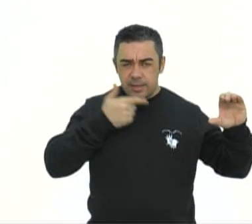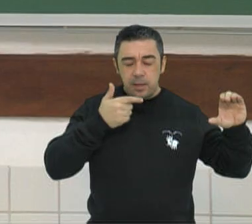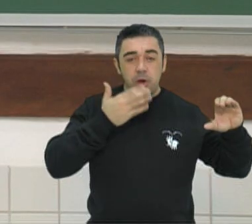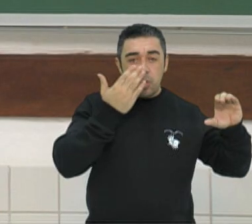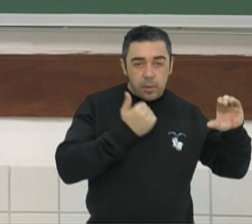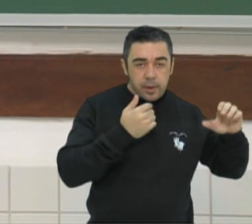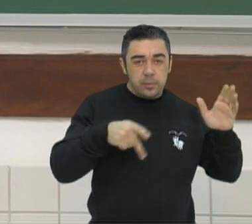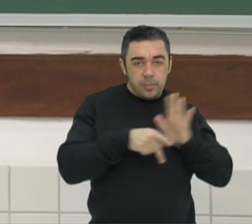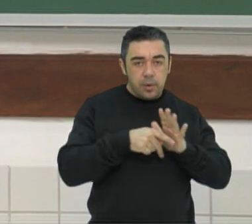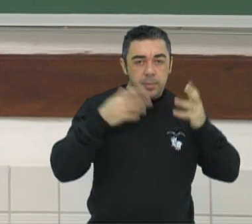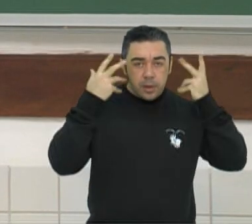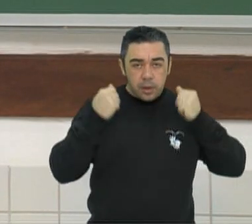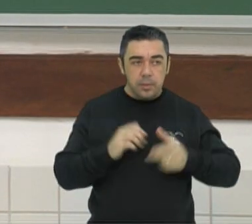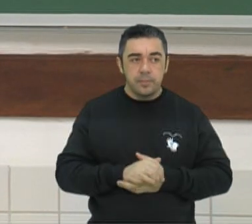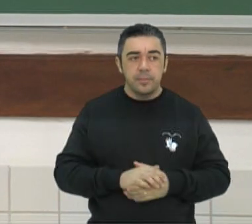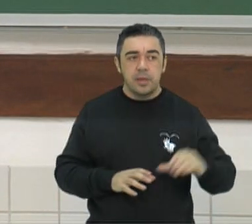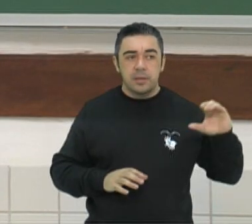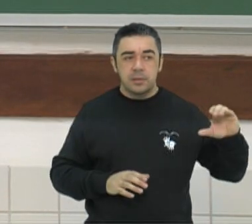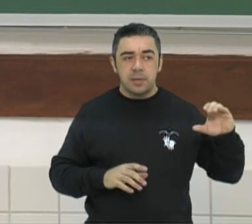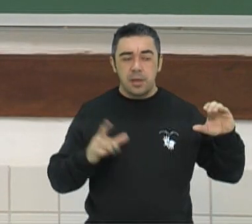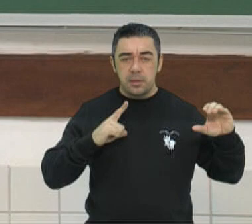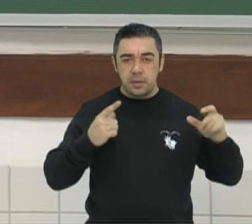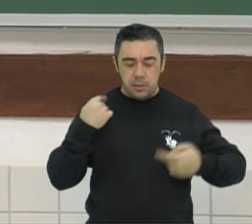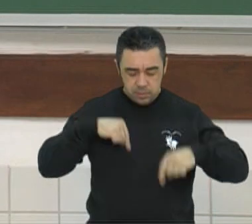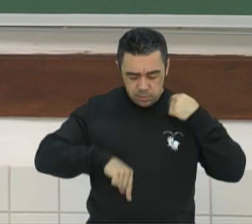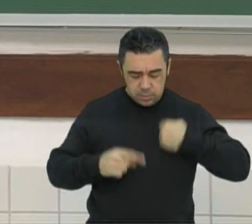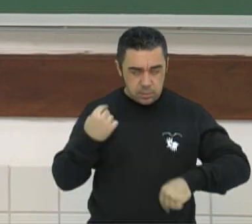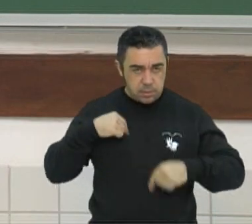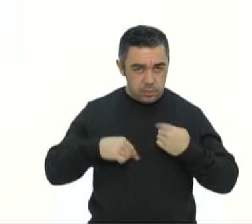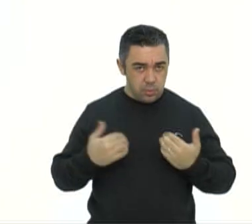D, Trypanosoma cruzi na corrente sanguínea humana.